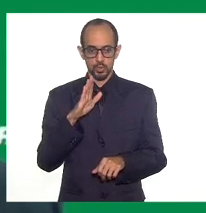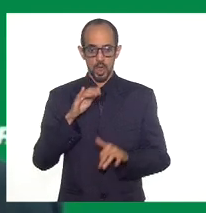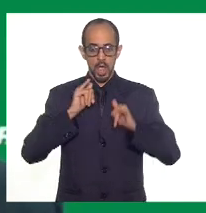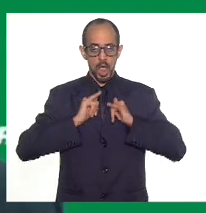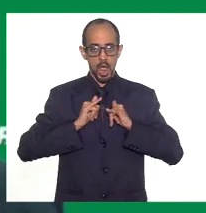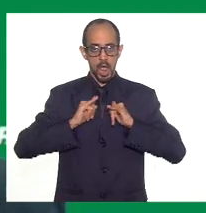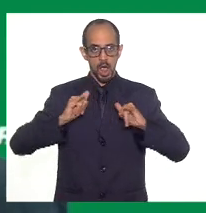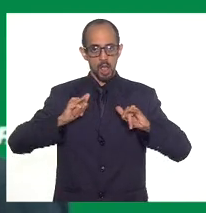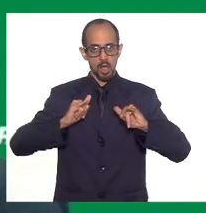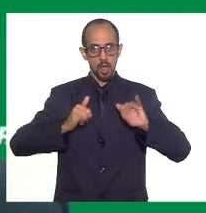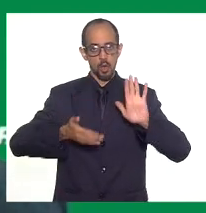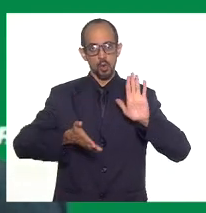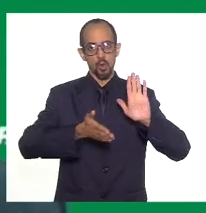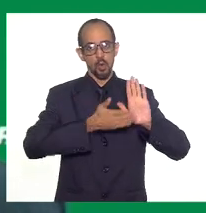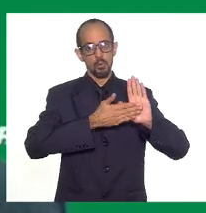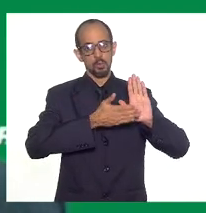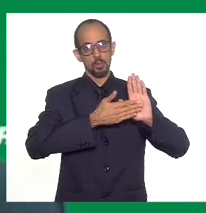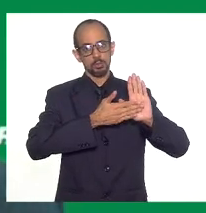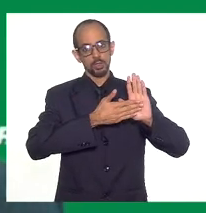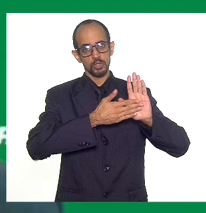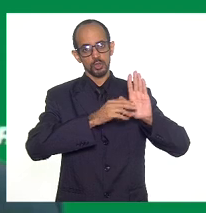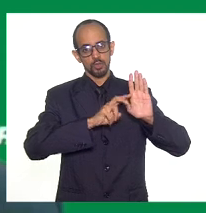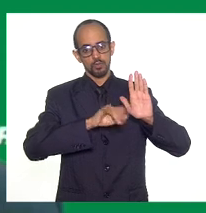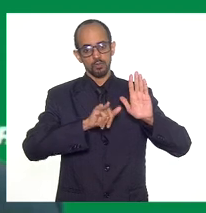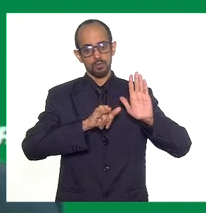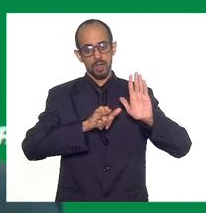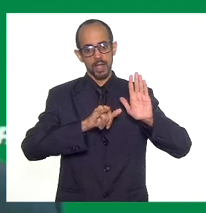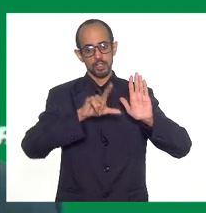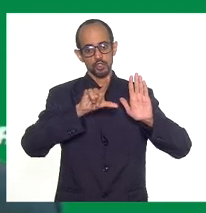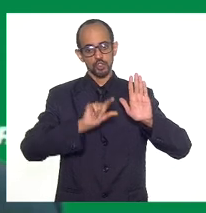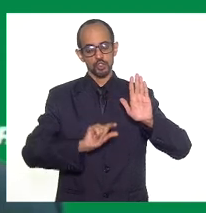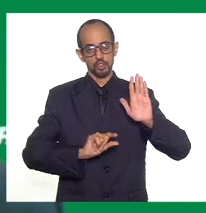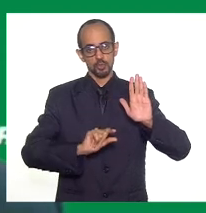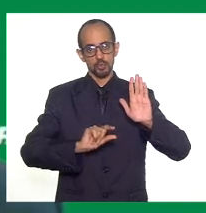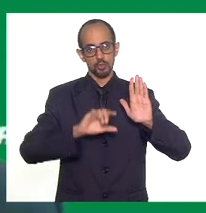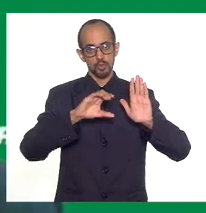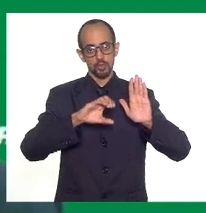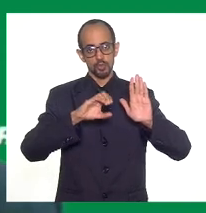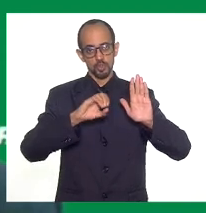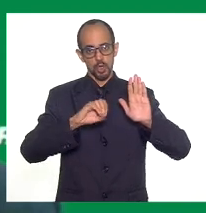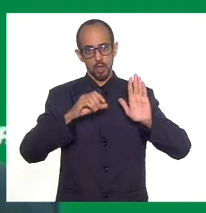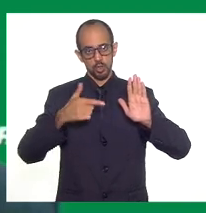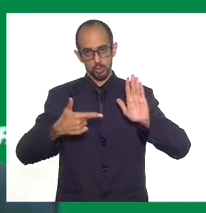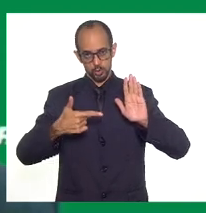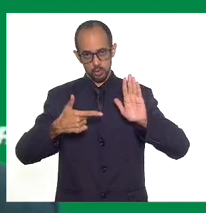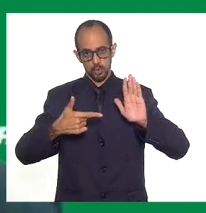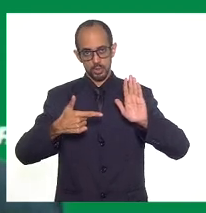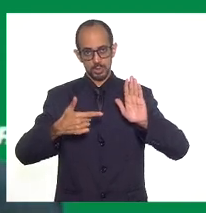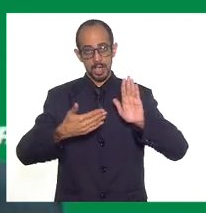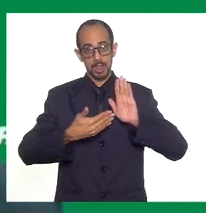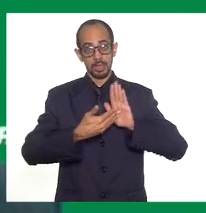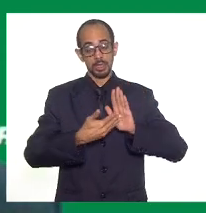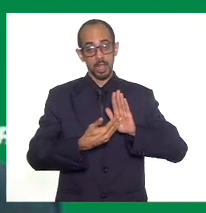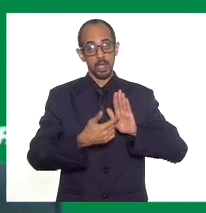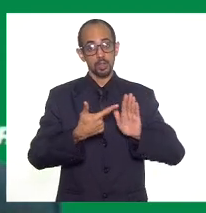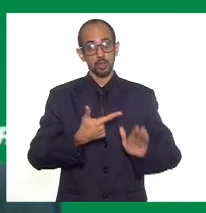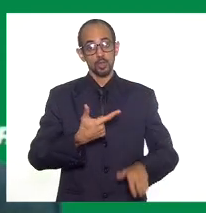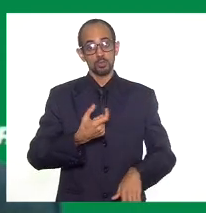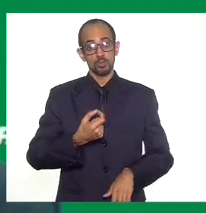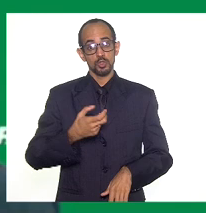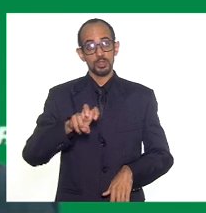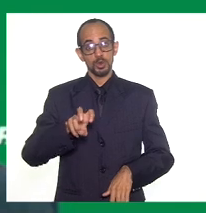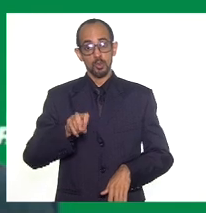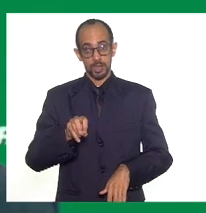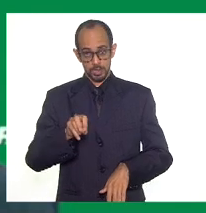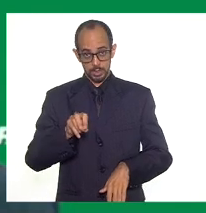anunciando o compromisso de que o país terá emissões líquidas de carbono zeradas em 2050, né, aquilo que a gente